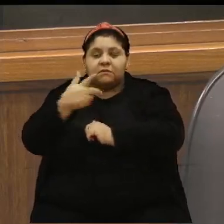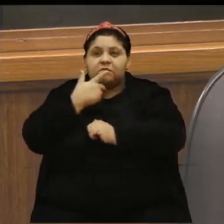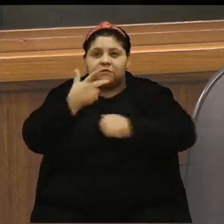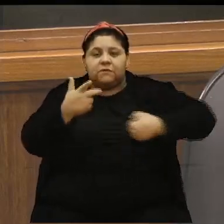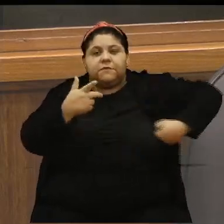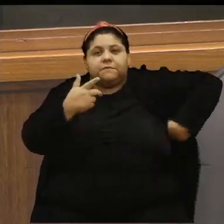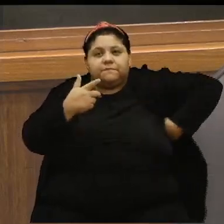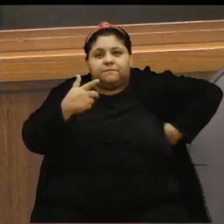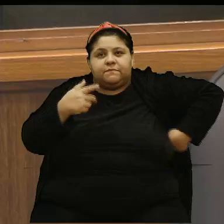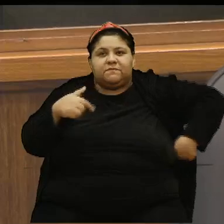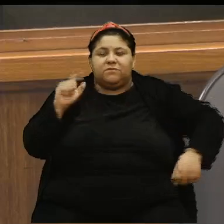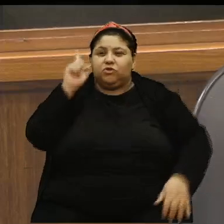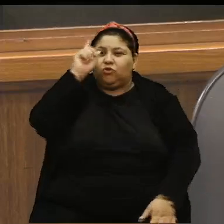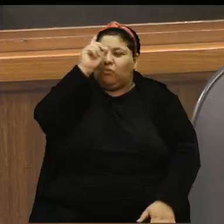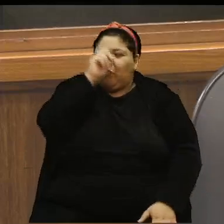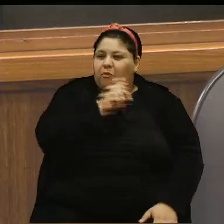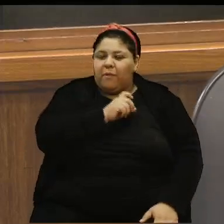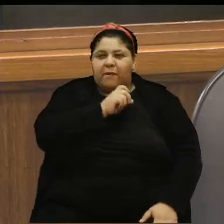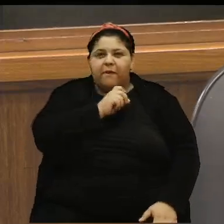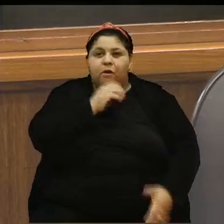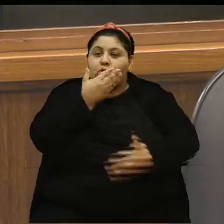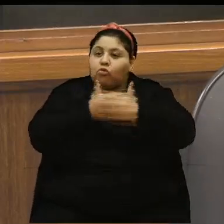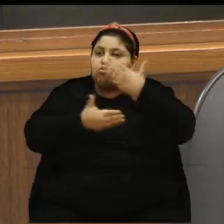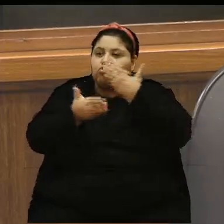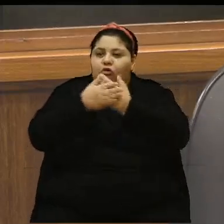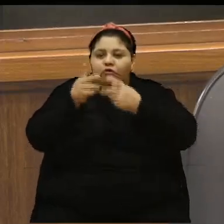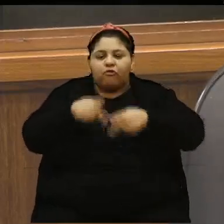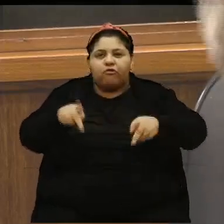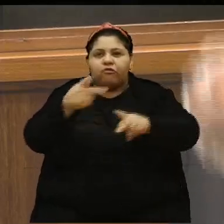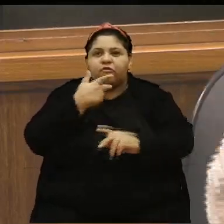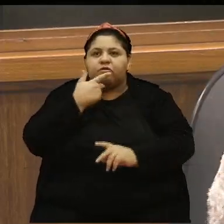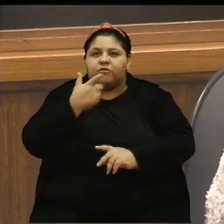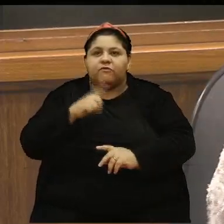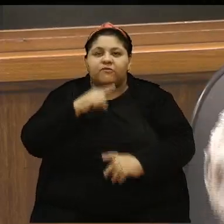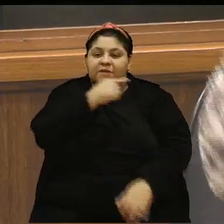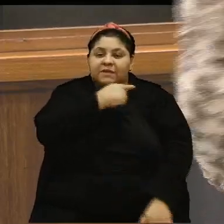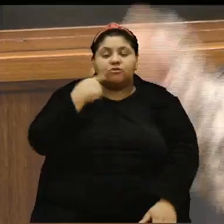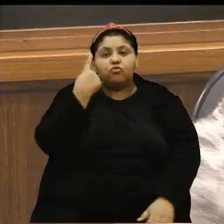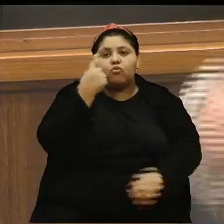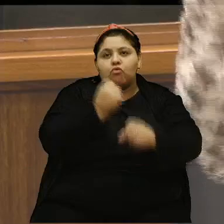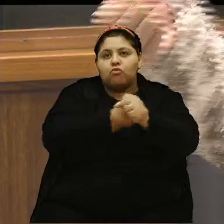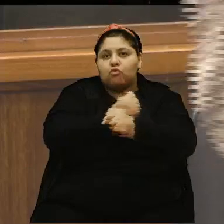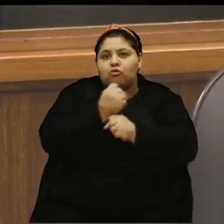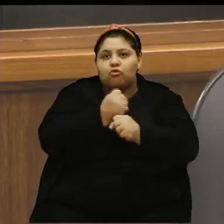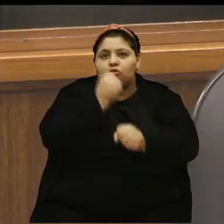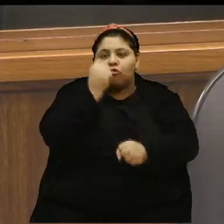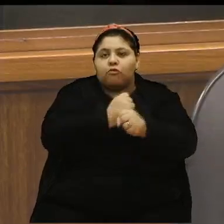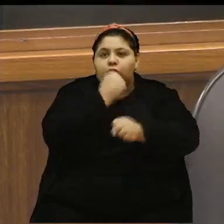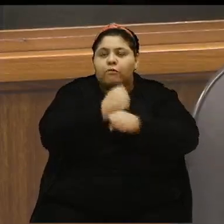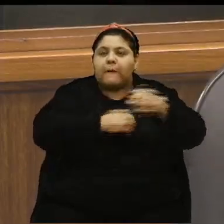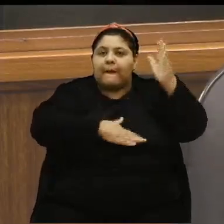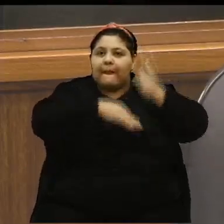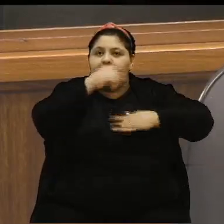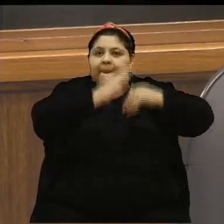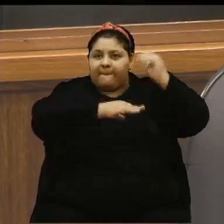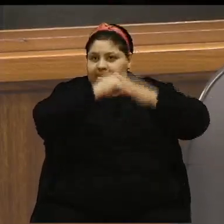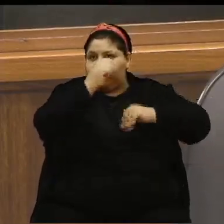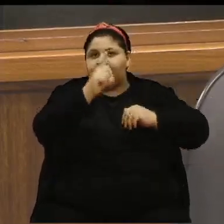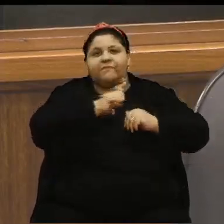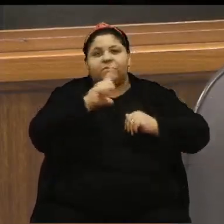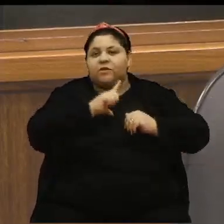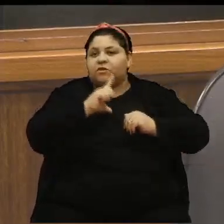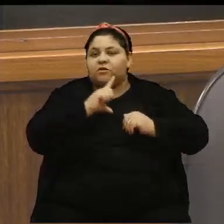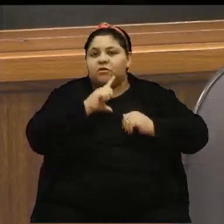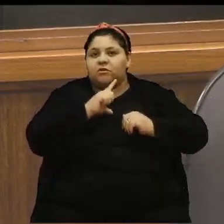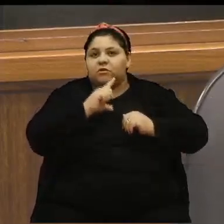de um descaso com toda a população, quando a gente tem um atraso de um ano numa reforma de uma UBS e não tem retorno